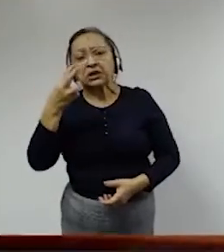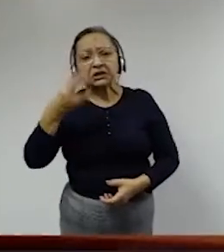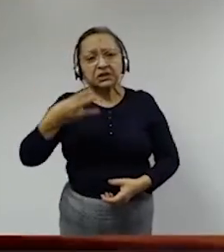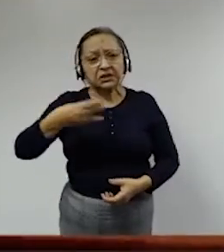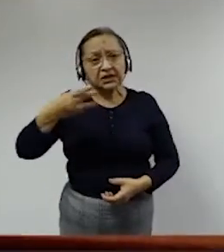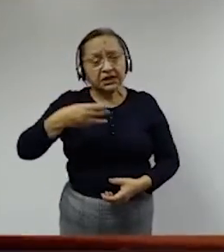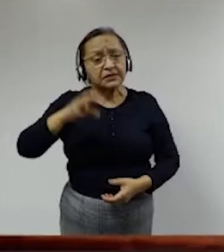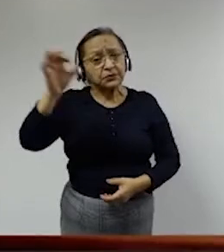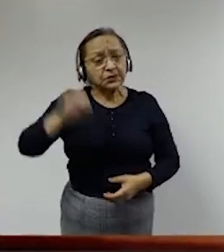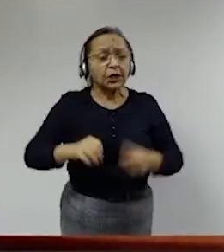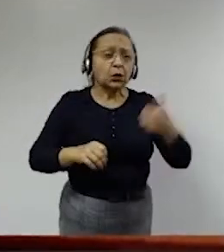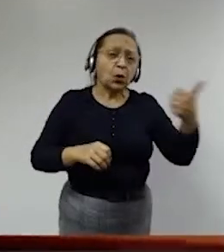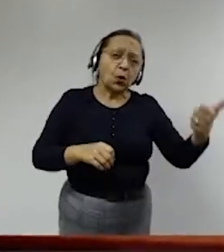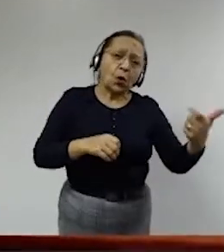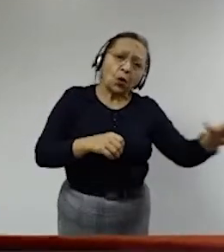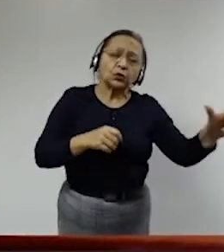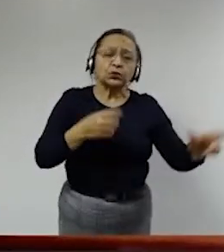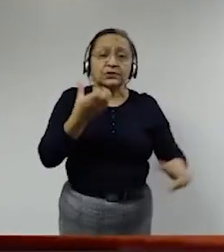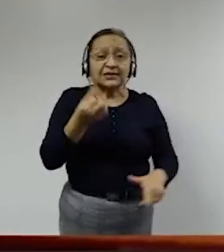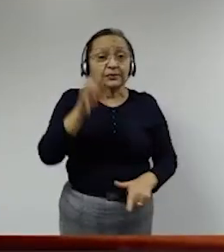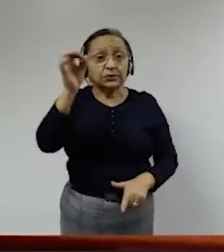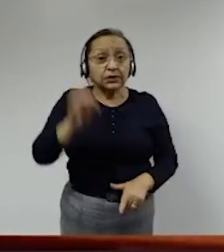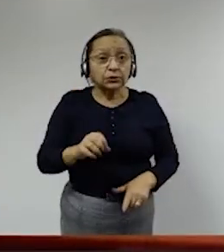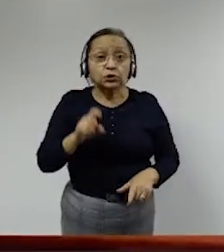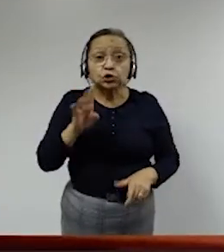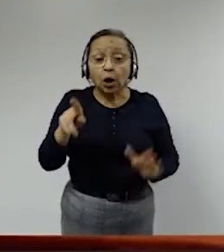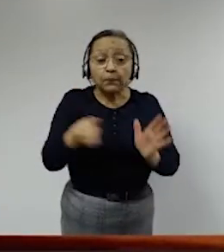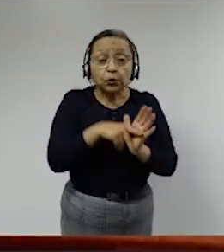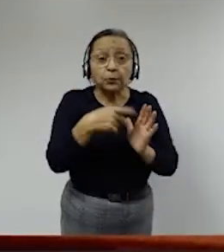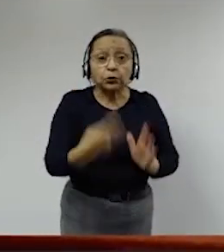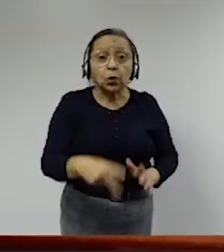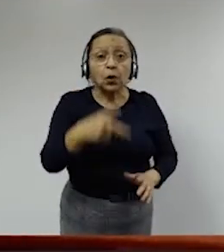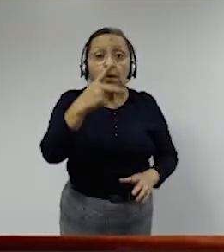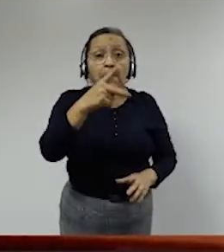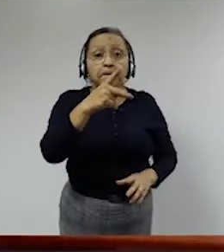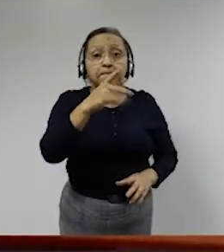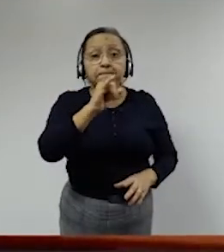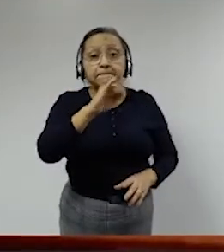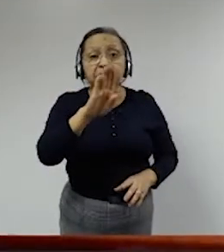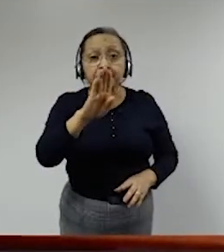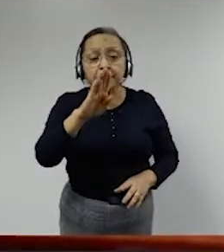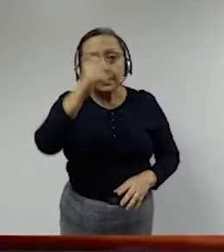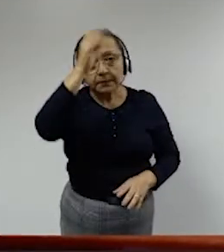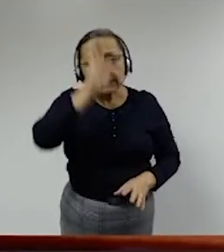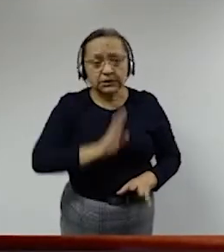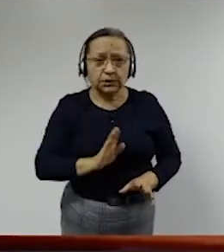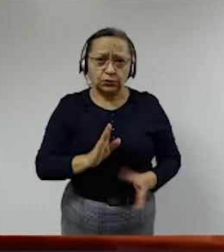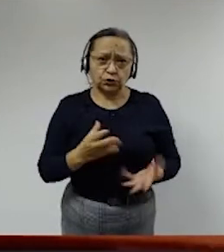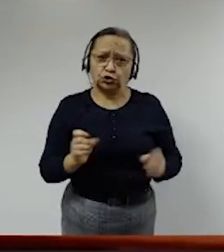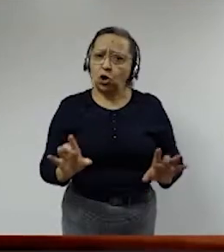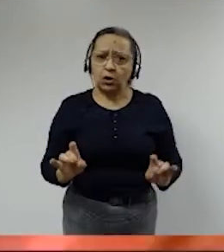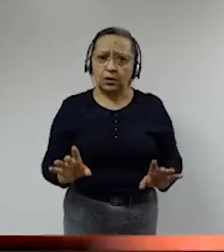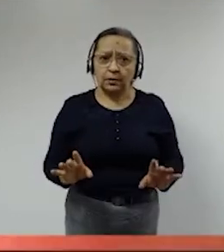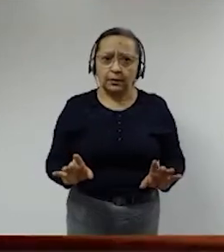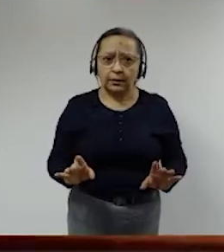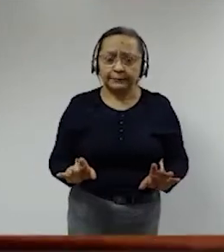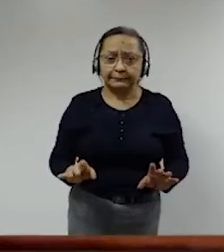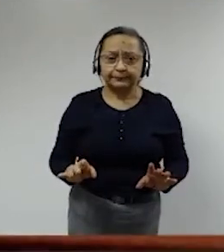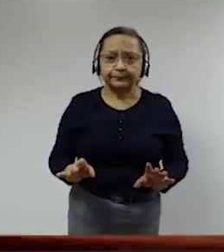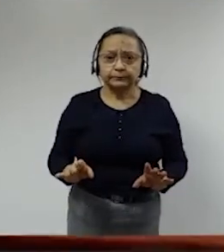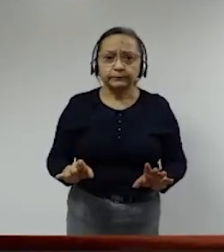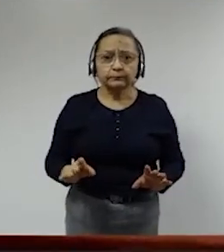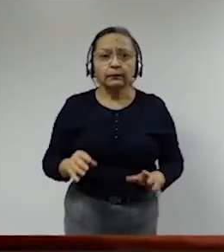que é 4%, enfim, do PIB brasileiro. Nós estamos falando de setores da economia normal, enfim, como